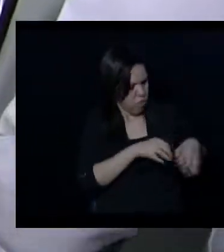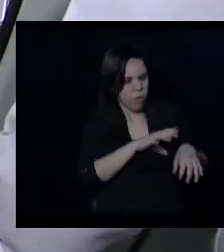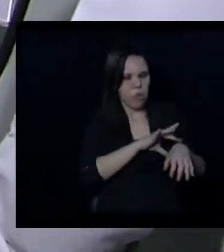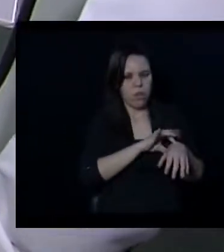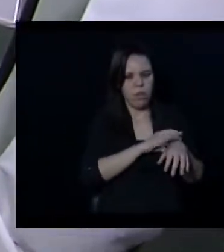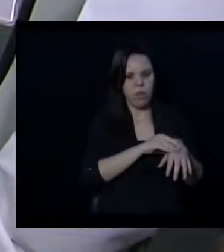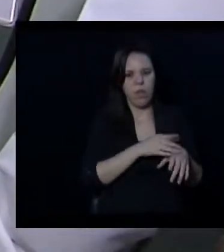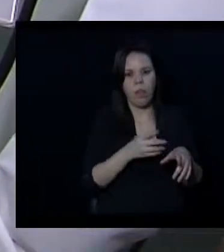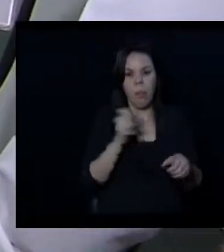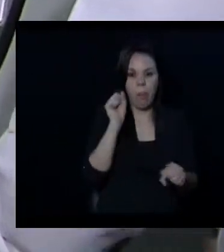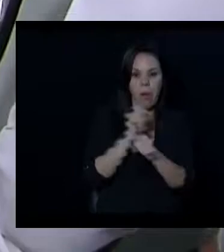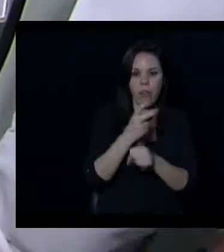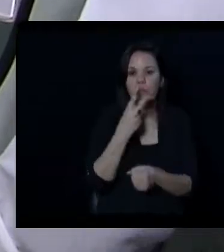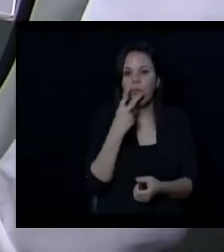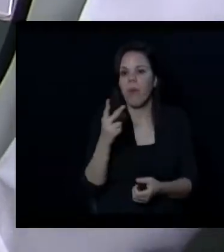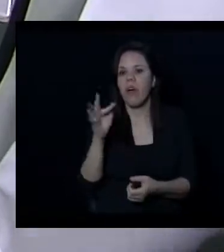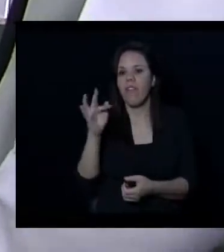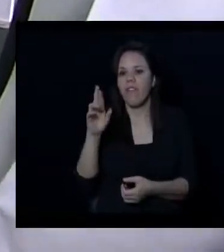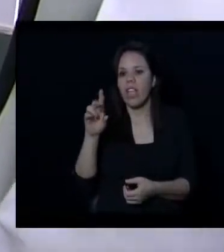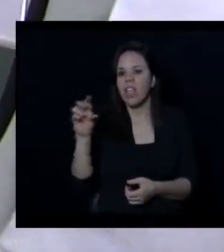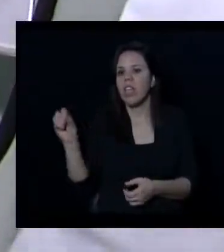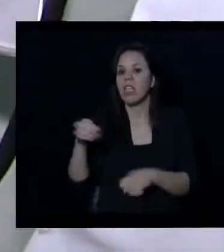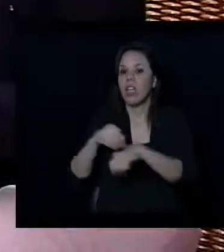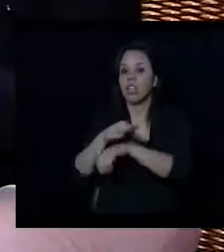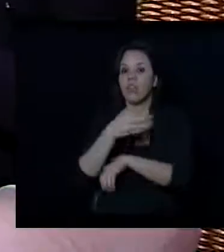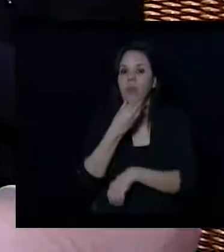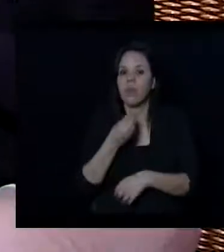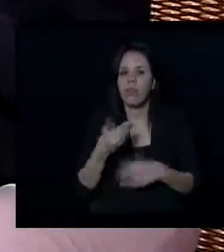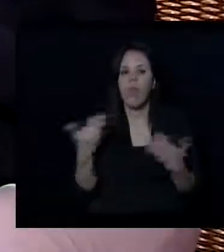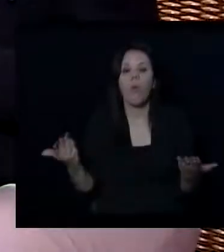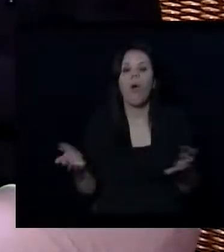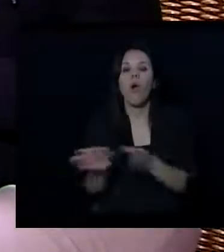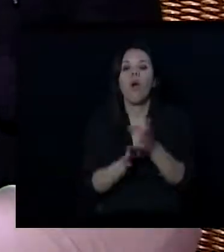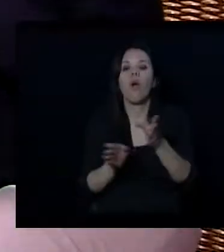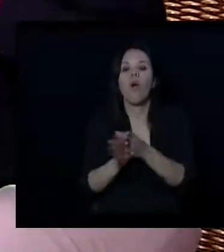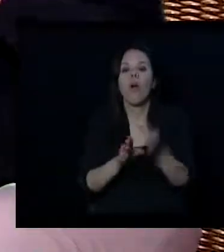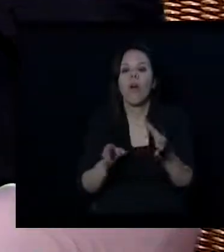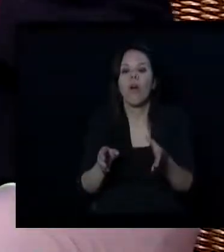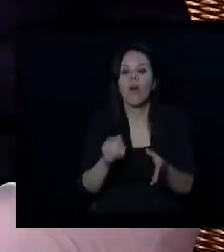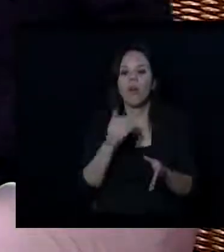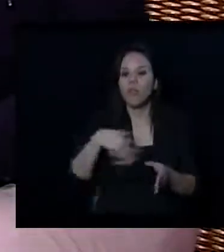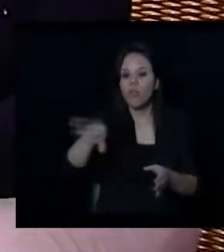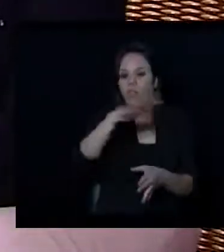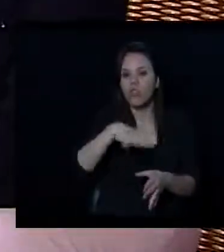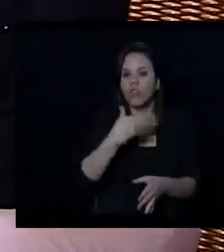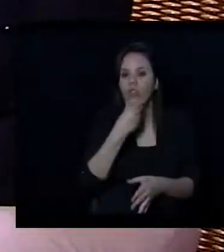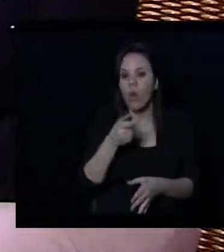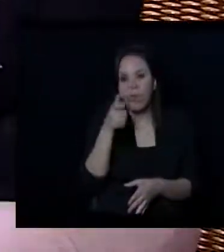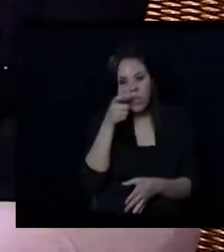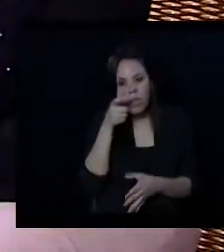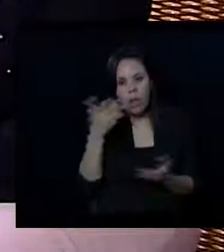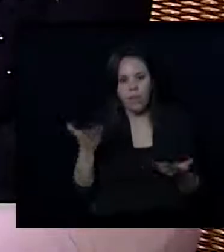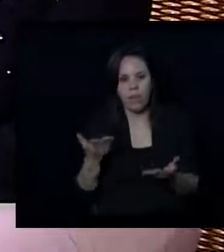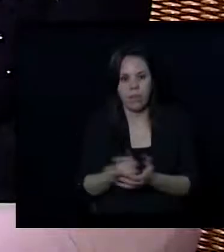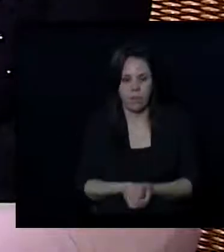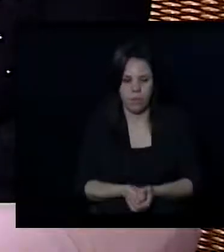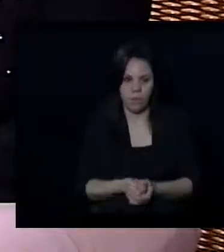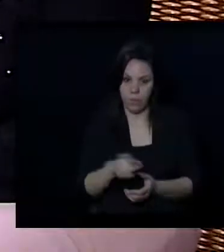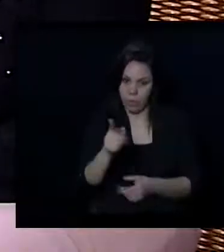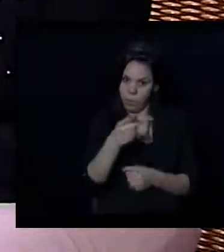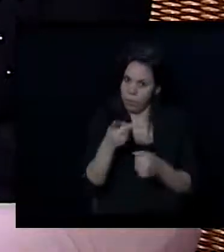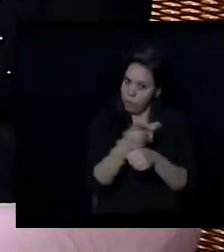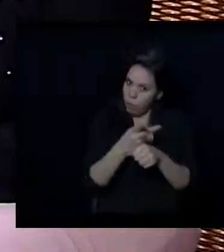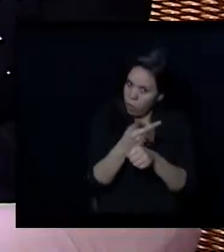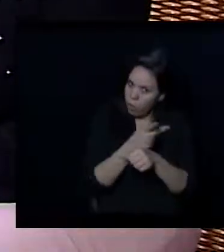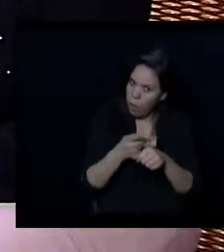fumar, Fernando Vertu dá uma dica para os homens. Qual o conselho que você dá para os homens que estão nos assistindo hoje? Procurar o